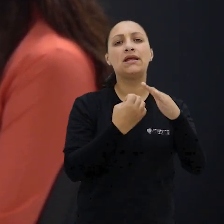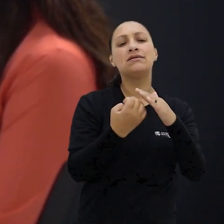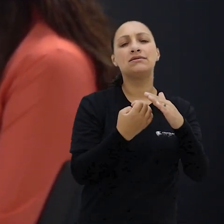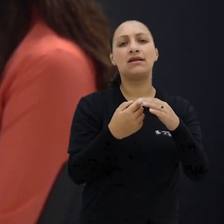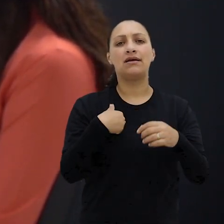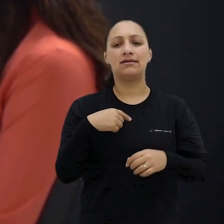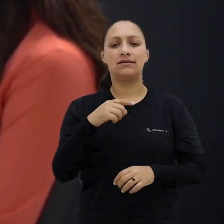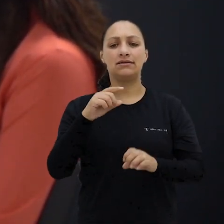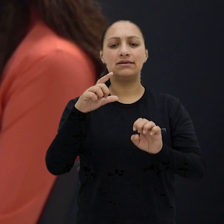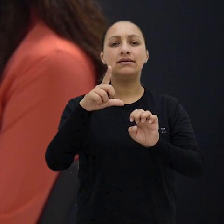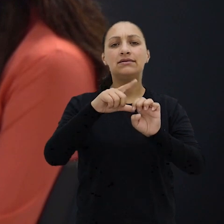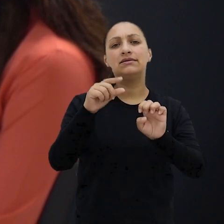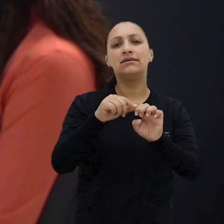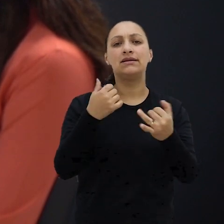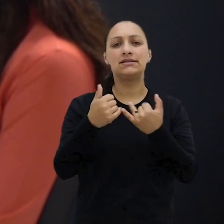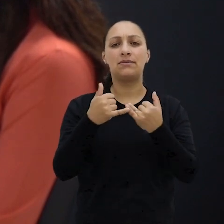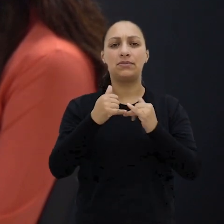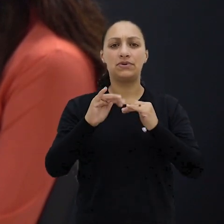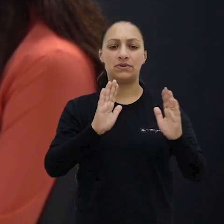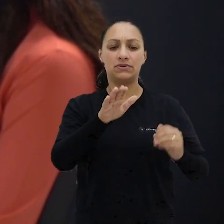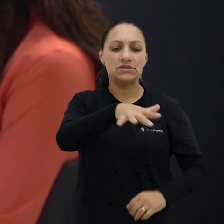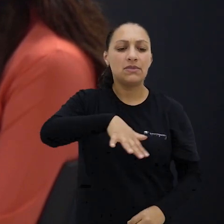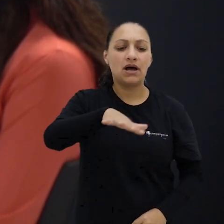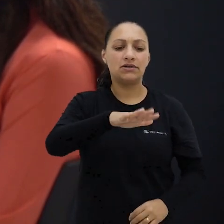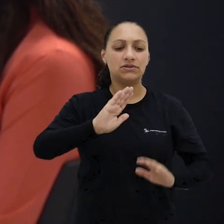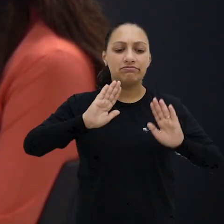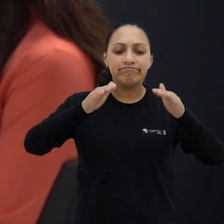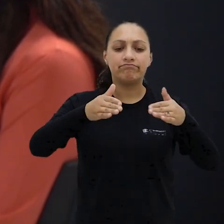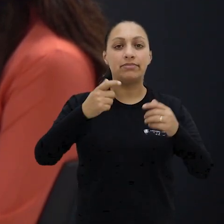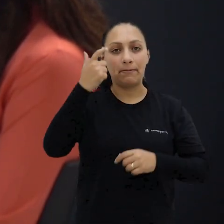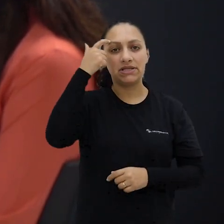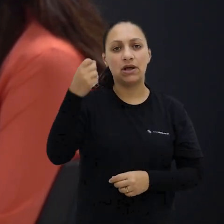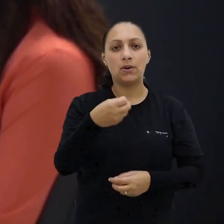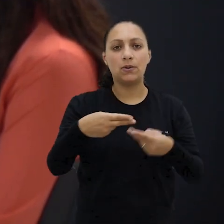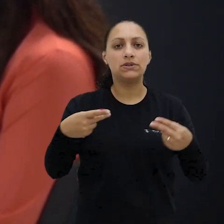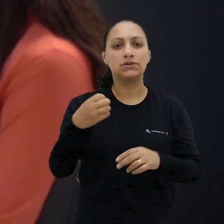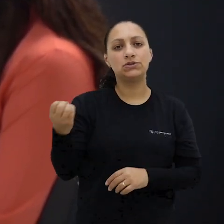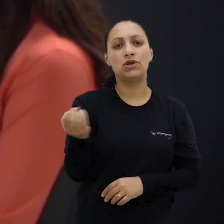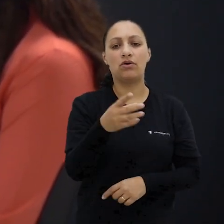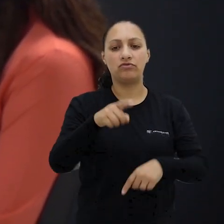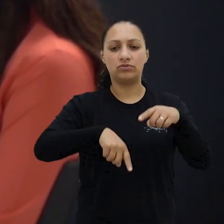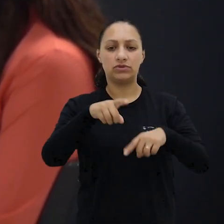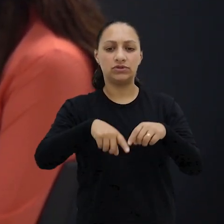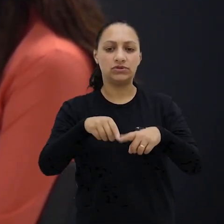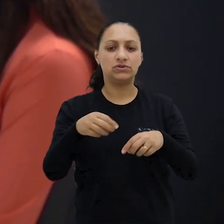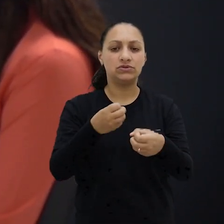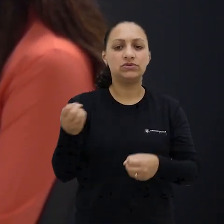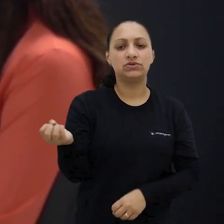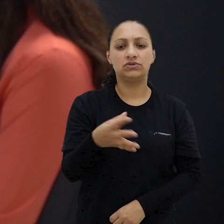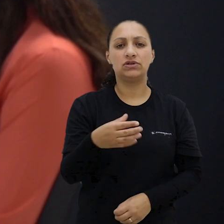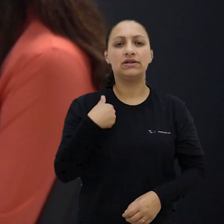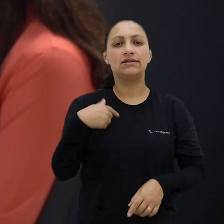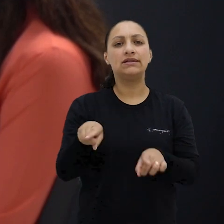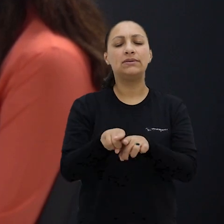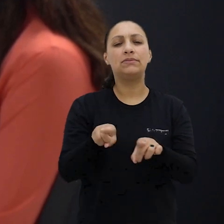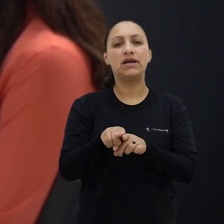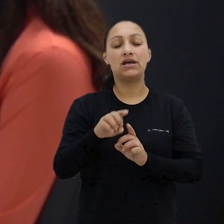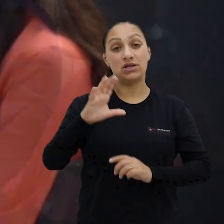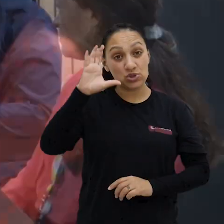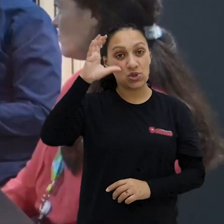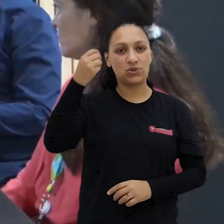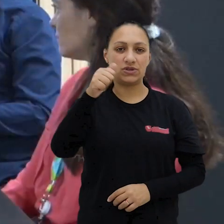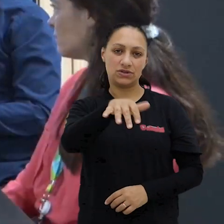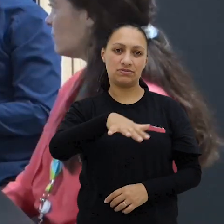até espaço, horas dedicadas na semana para criar projetos novos, que é algo que transforma realmente soluções de